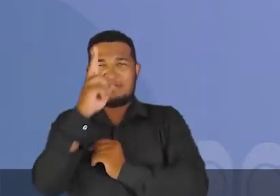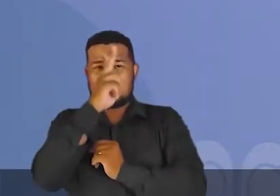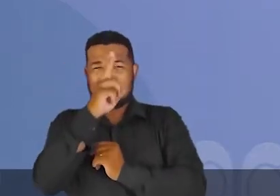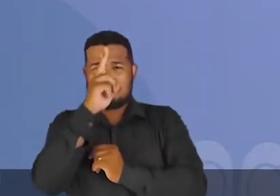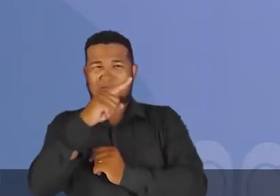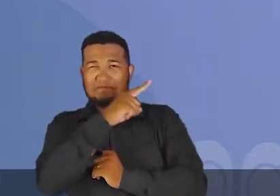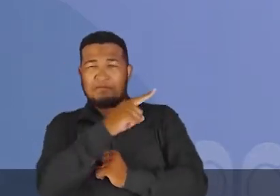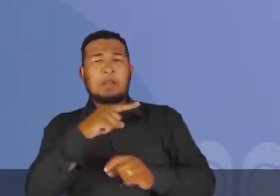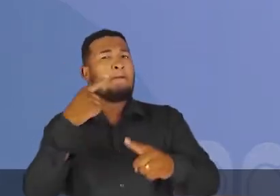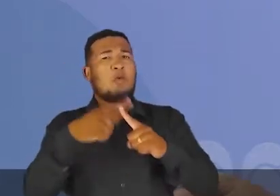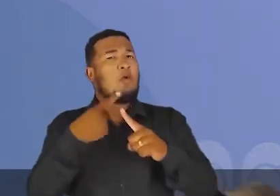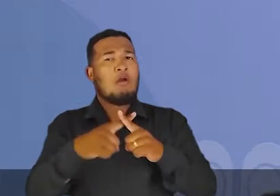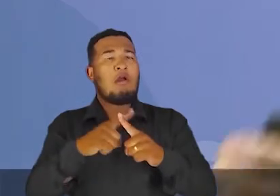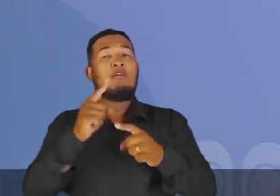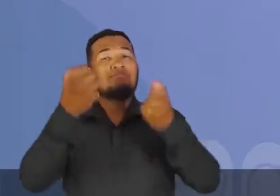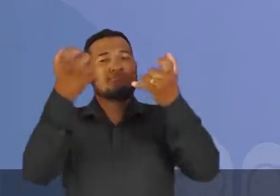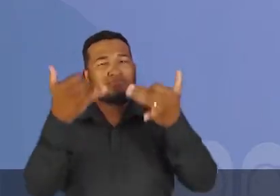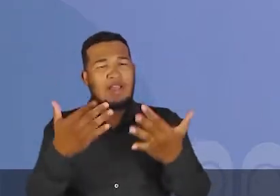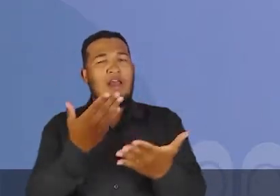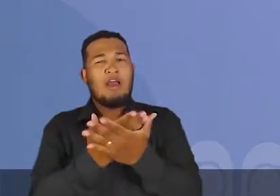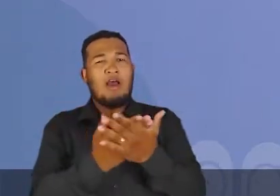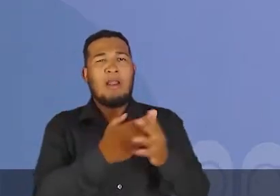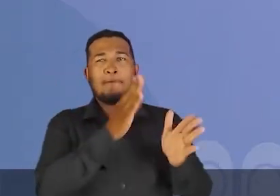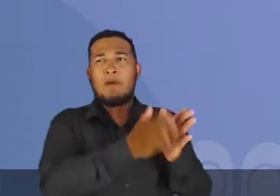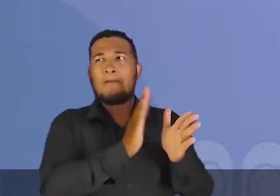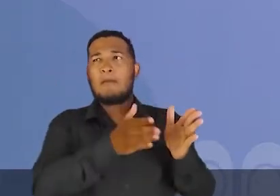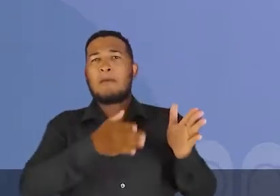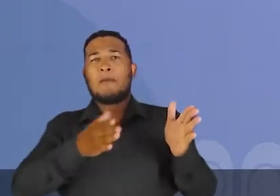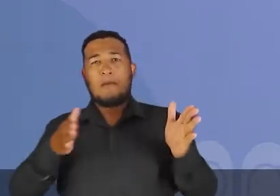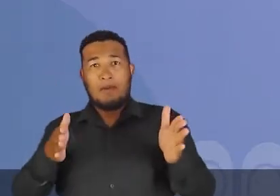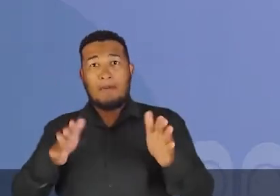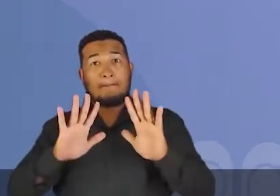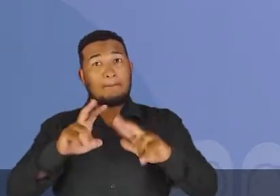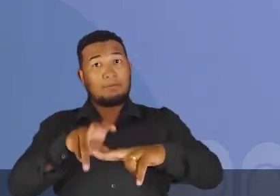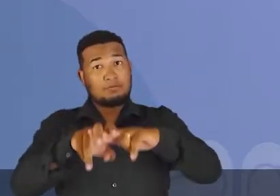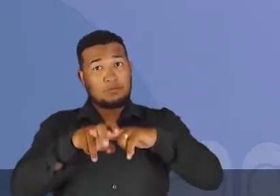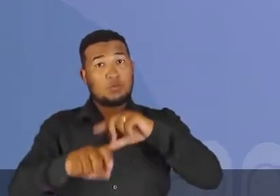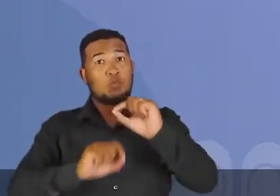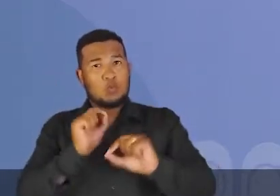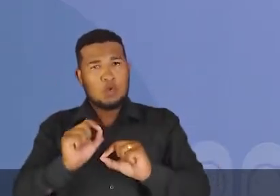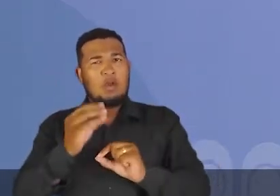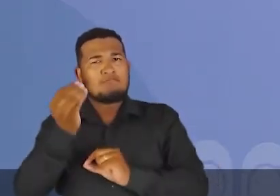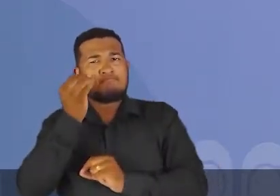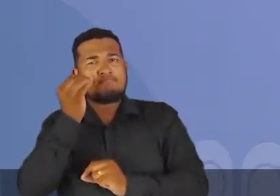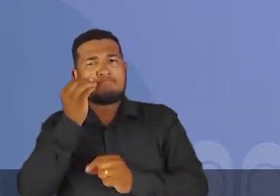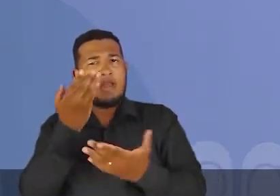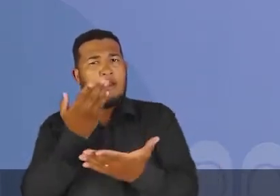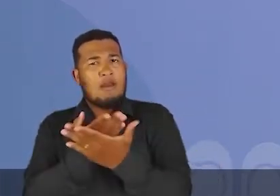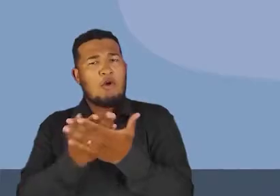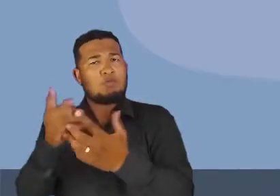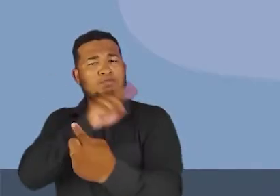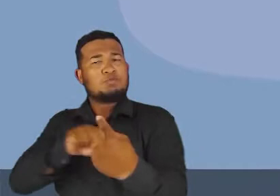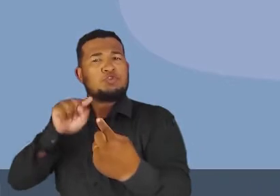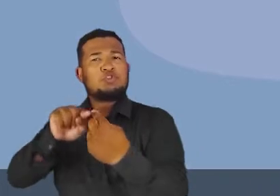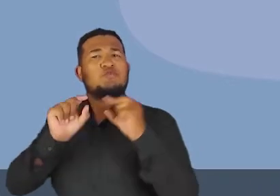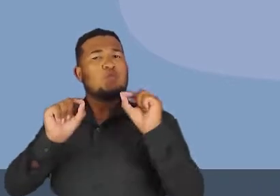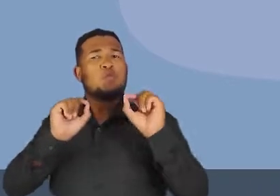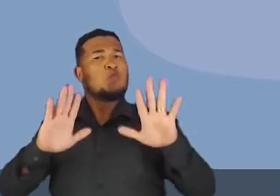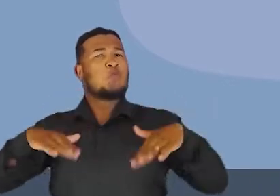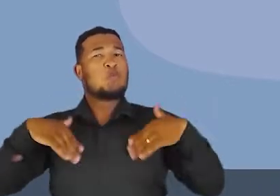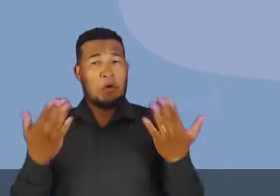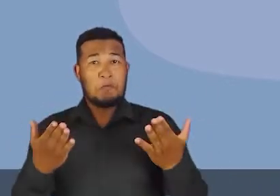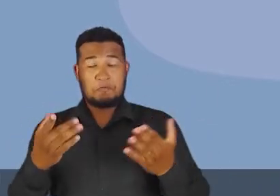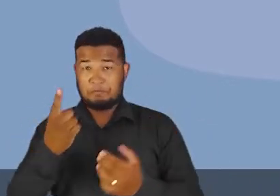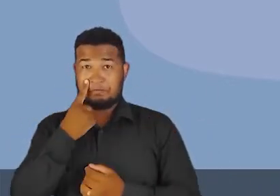ao longo de toda a nossa aula. E, com isso, a gente pretende fazer o quê? Quais são os nossos objetivos? Olha lá